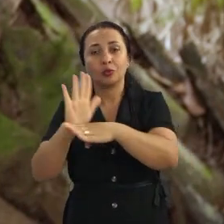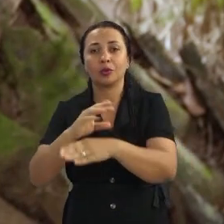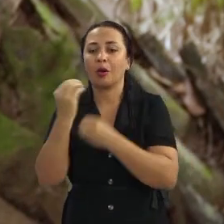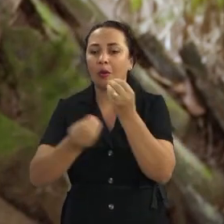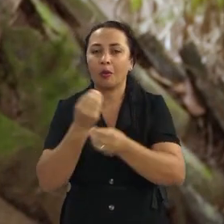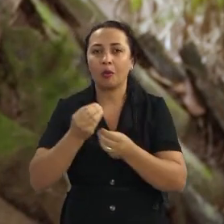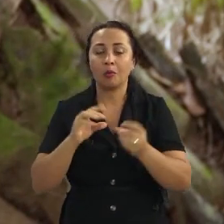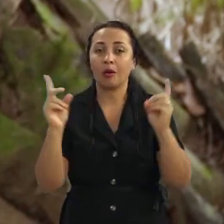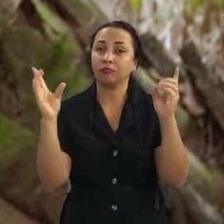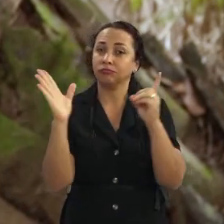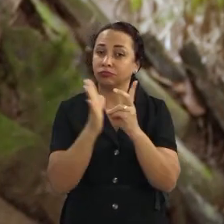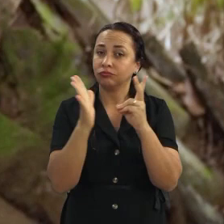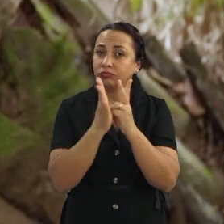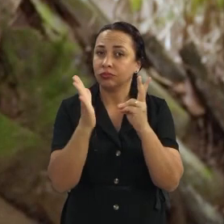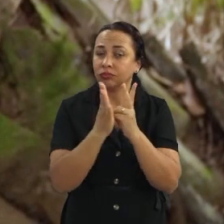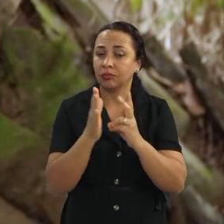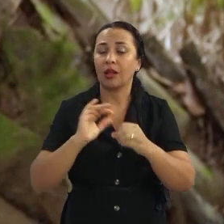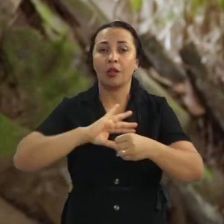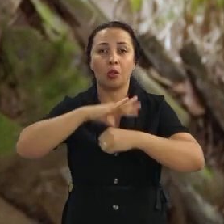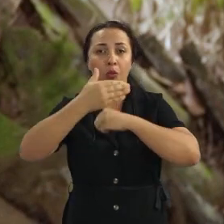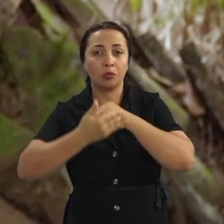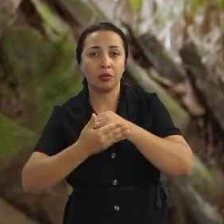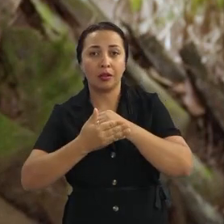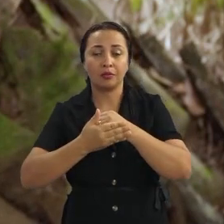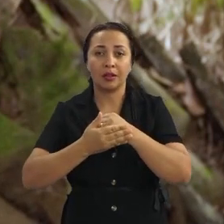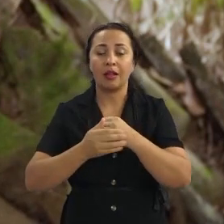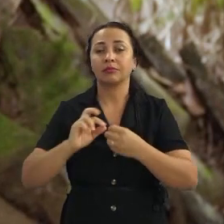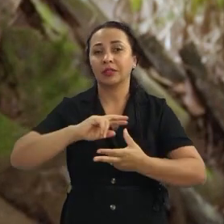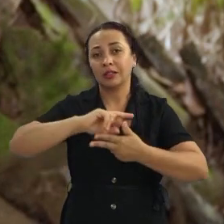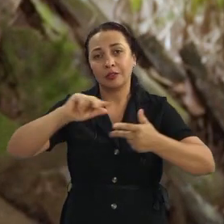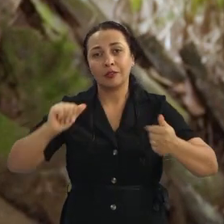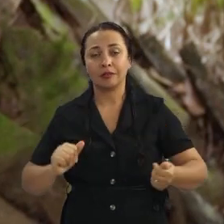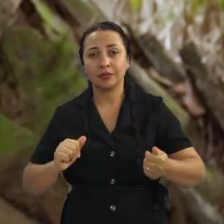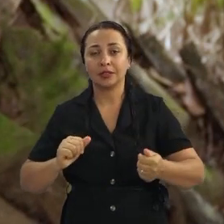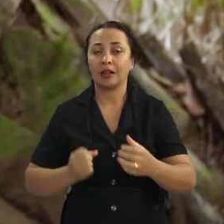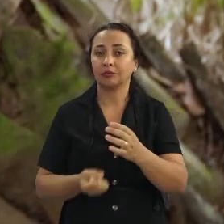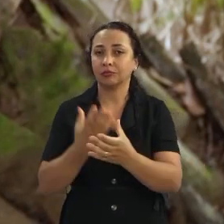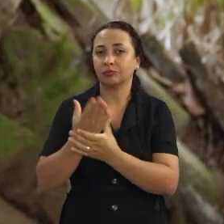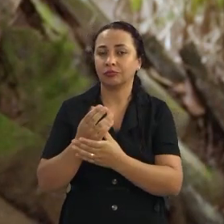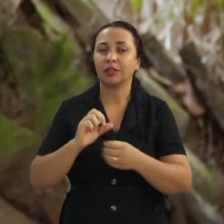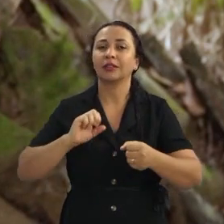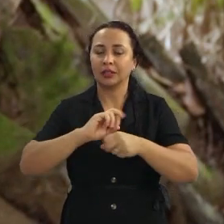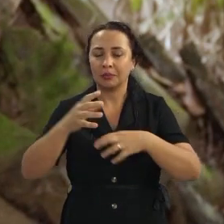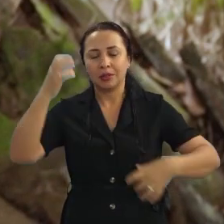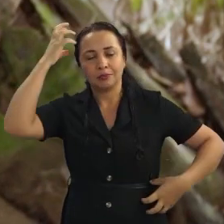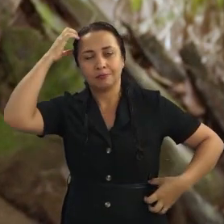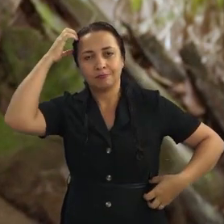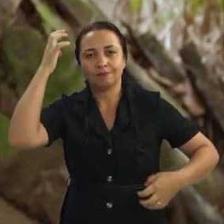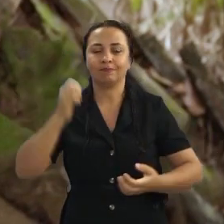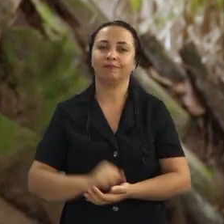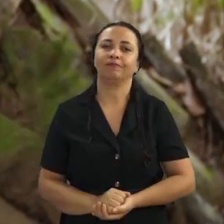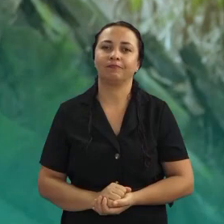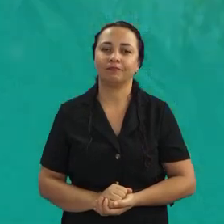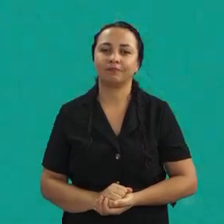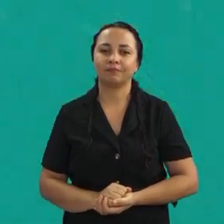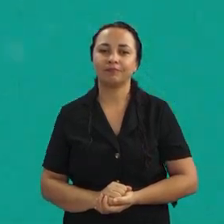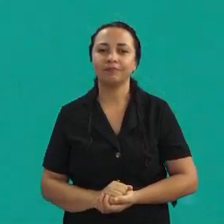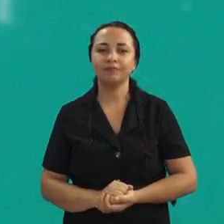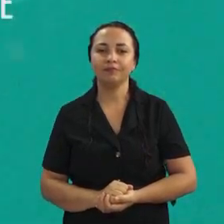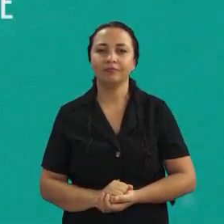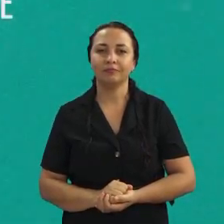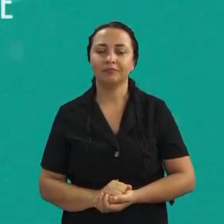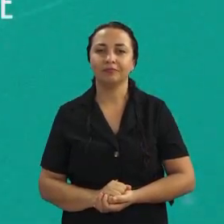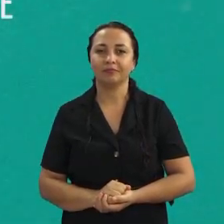da contribuição dos territórios indígenas na preservação da biodiversidade em especial das espécies de primatas